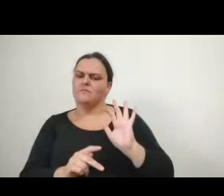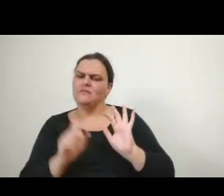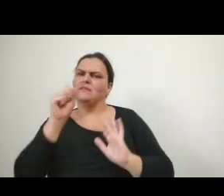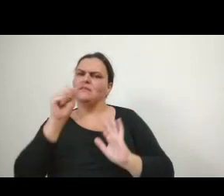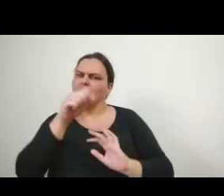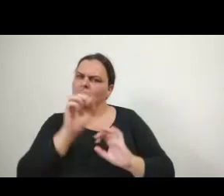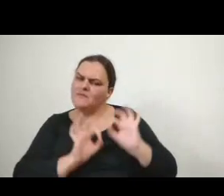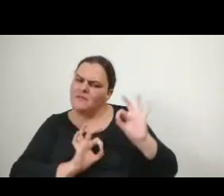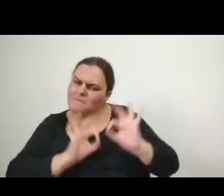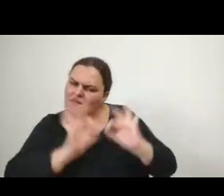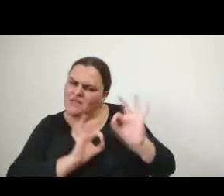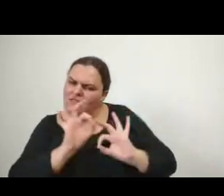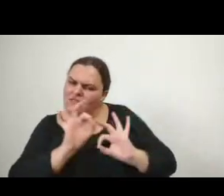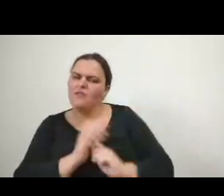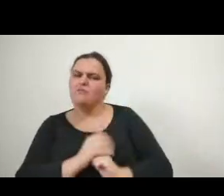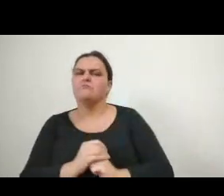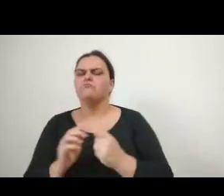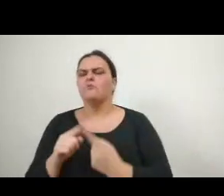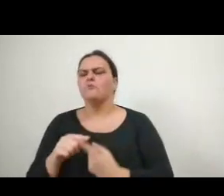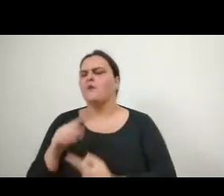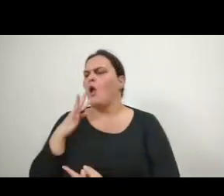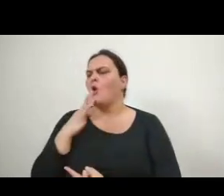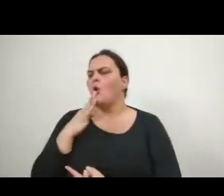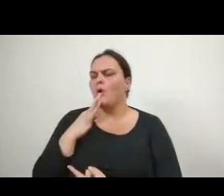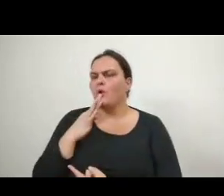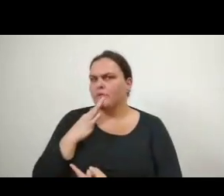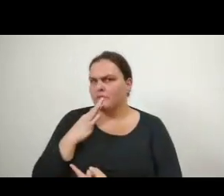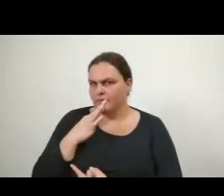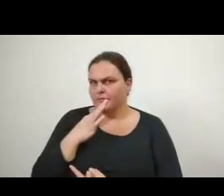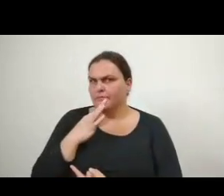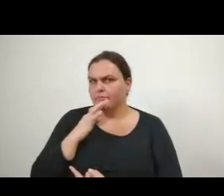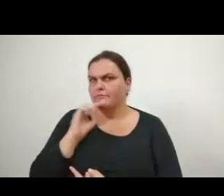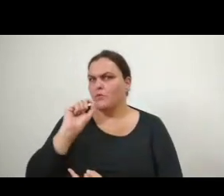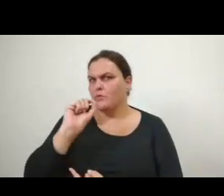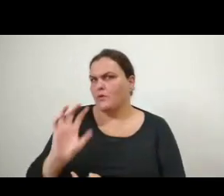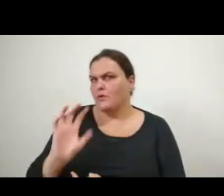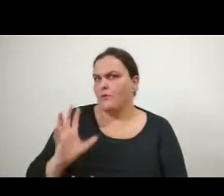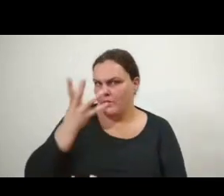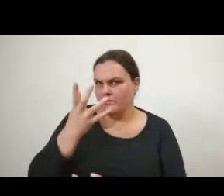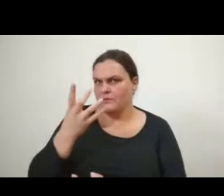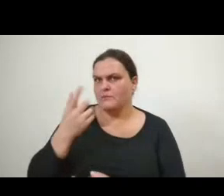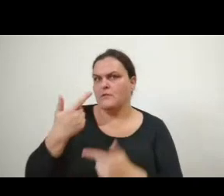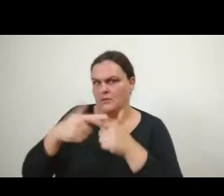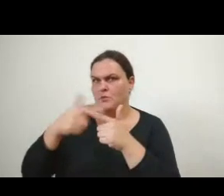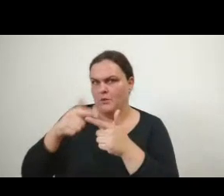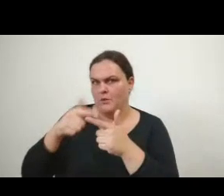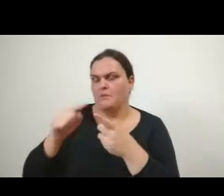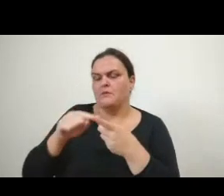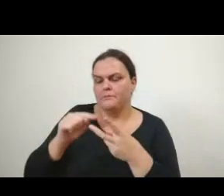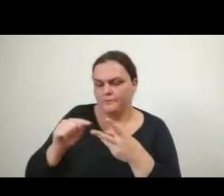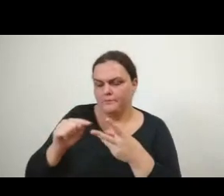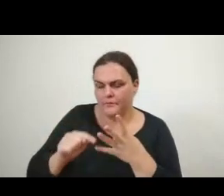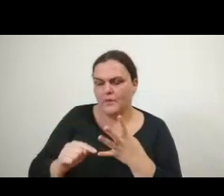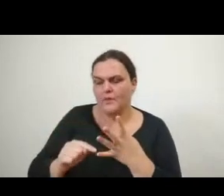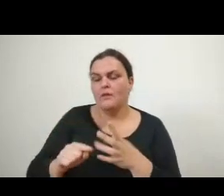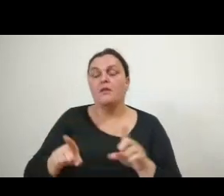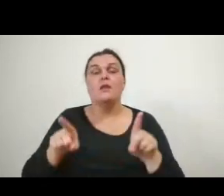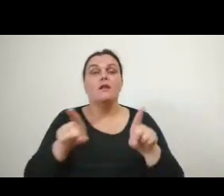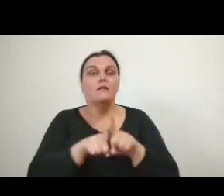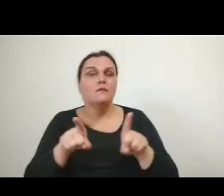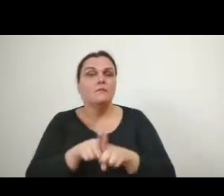conhecer os possíveis impactos das mudanças climáticas exatamente para planejar formas